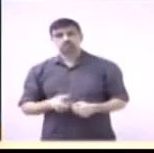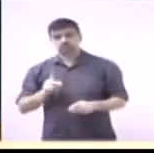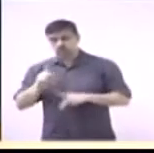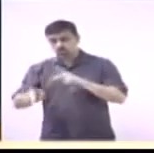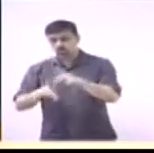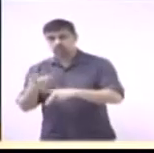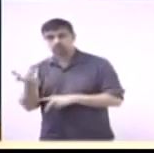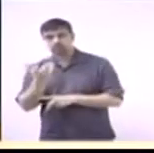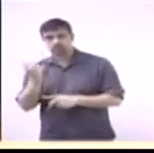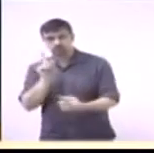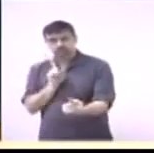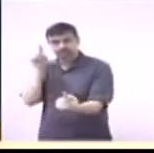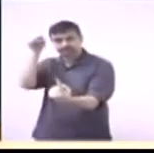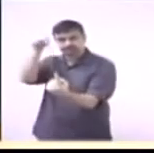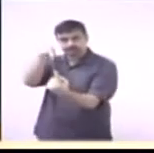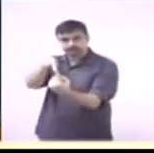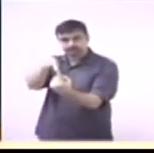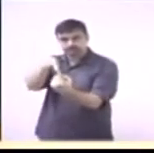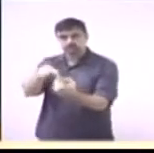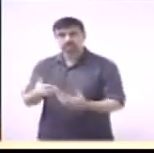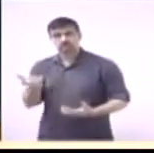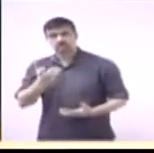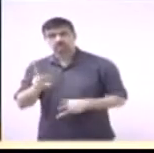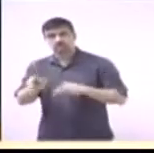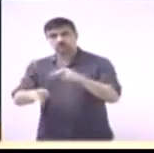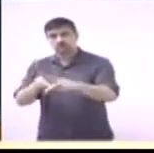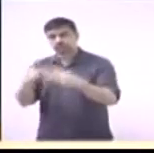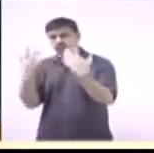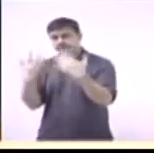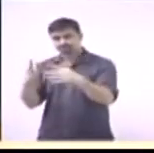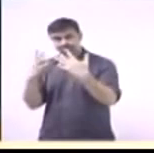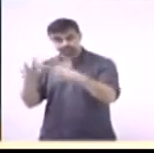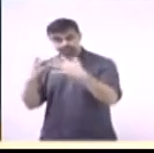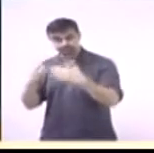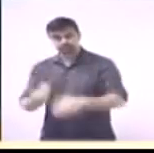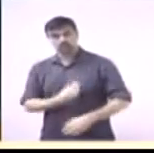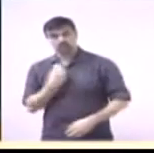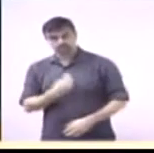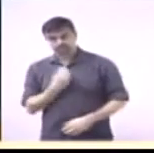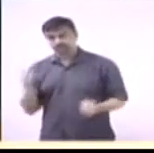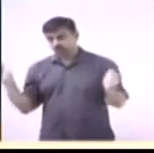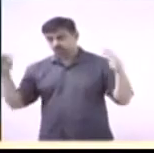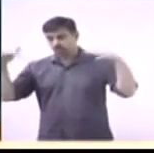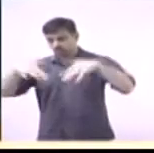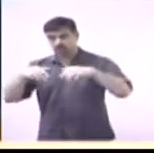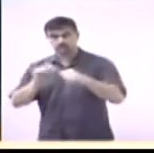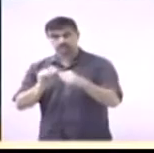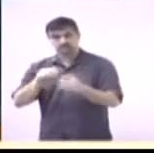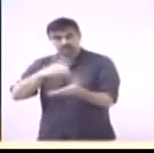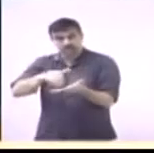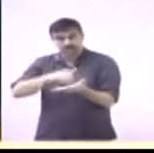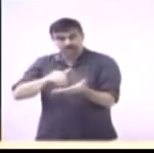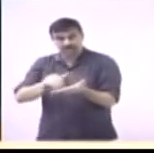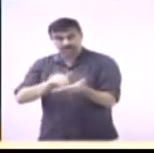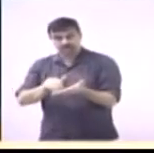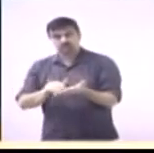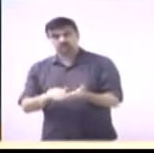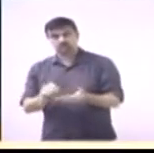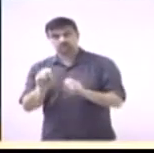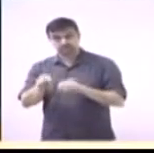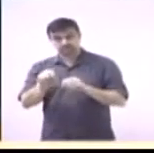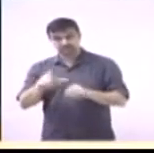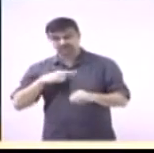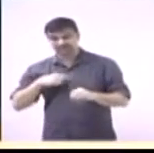essa população. Gostaria de parabenizar a população que participou. Tivemos uma reunião com a secretária de Educação, com a